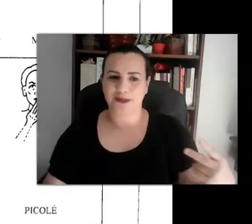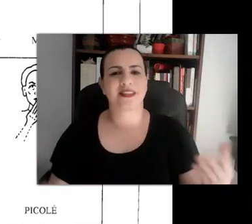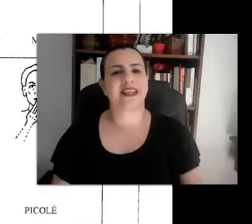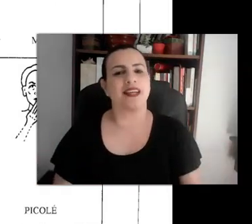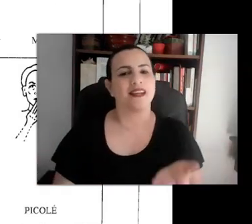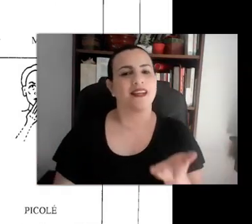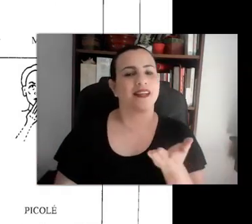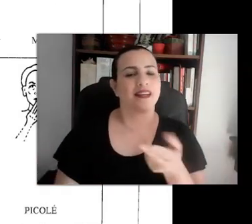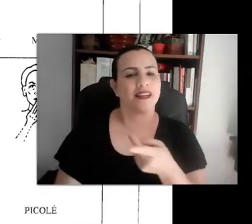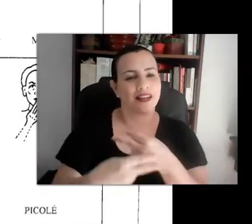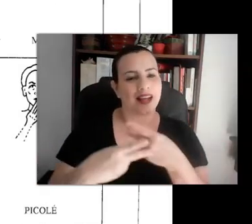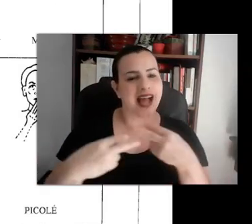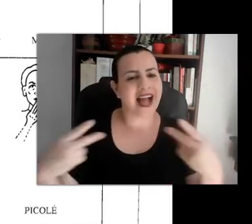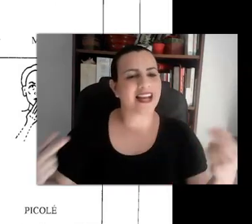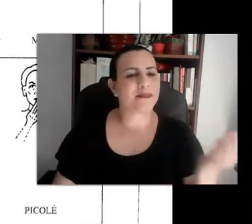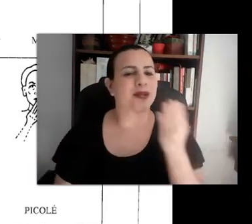alimentos e